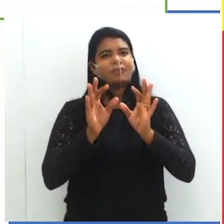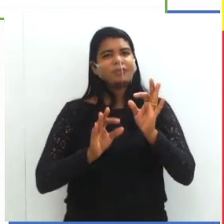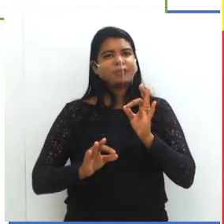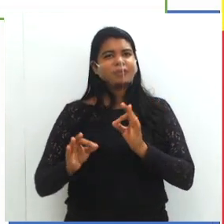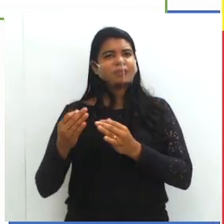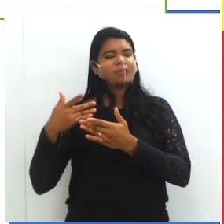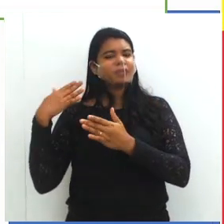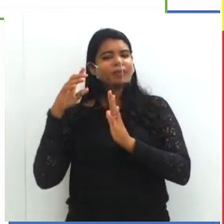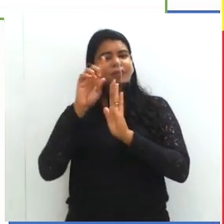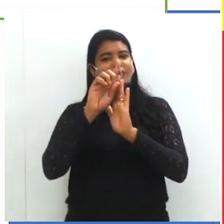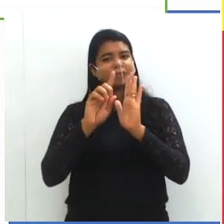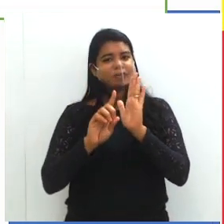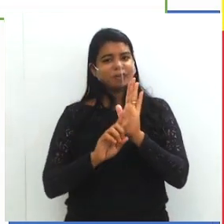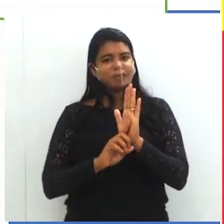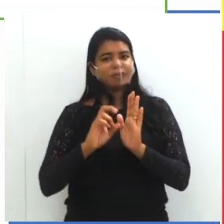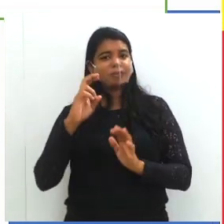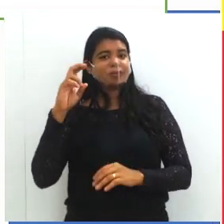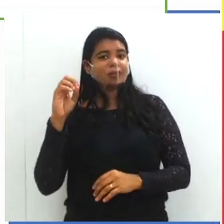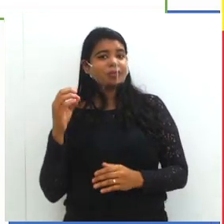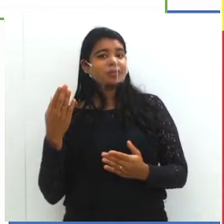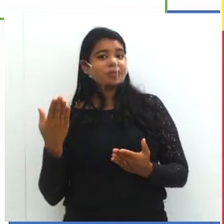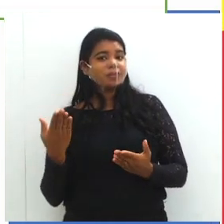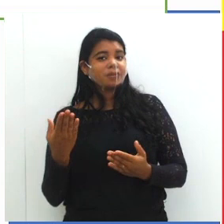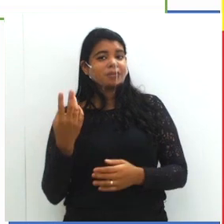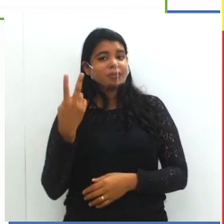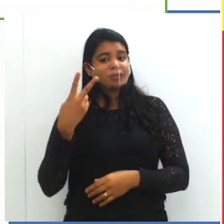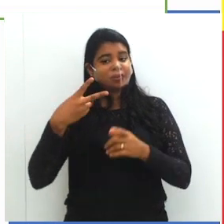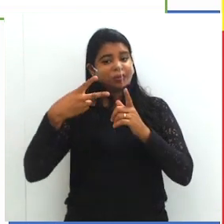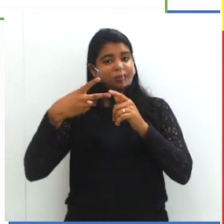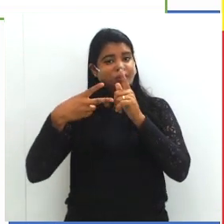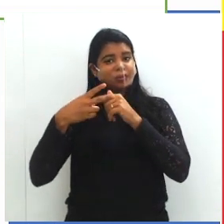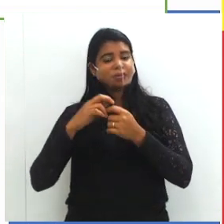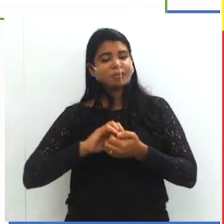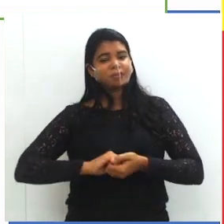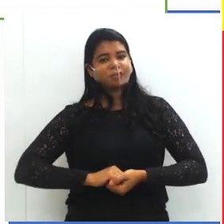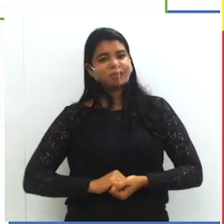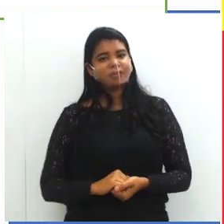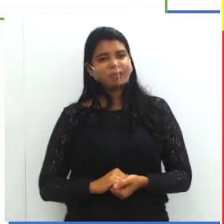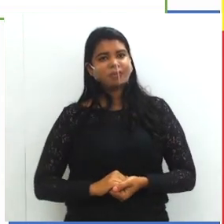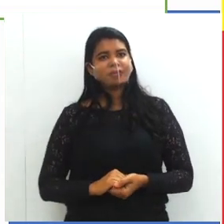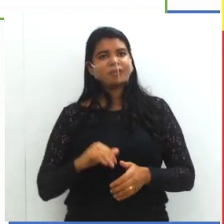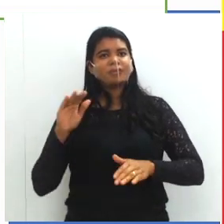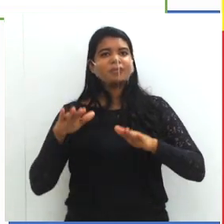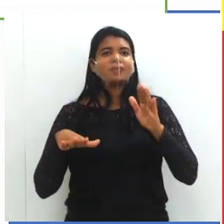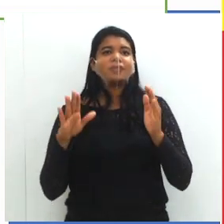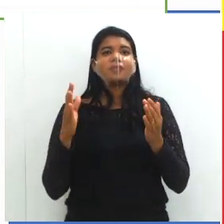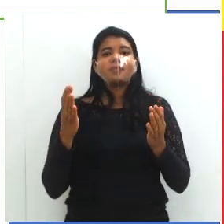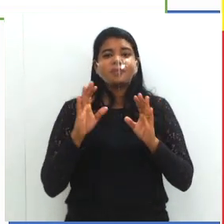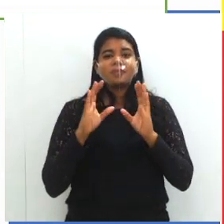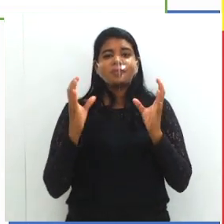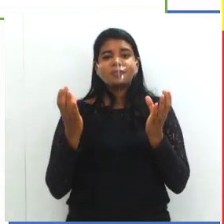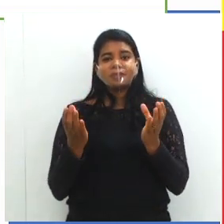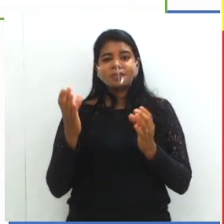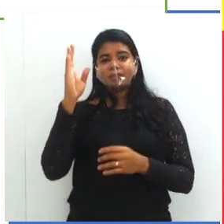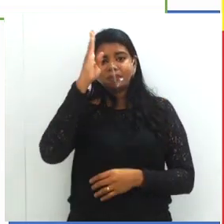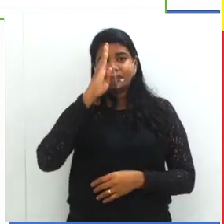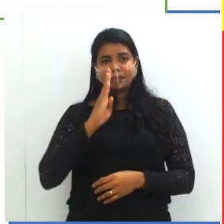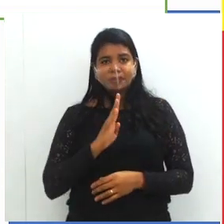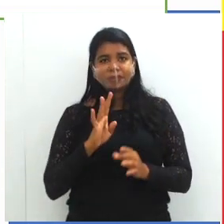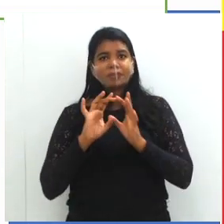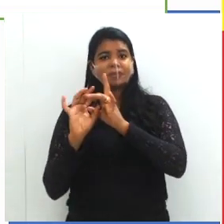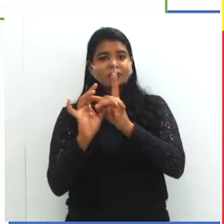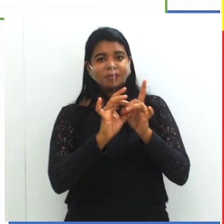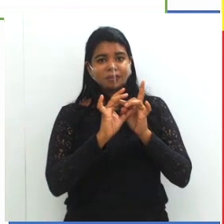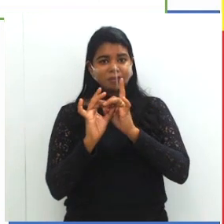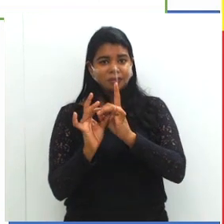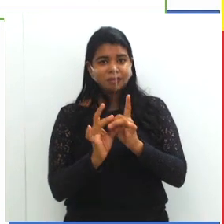remonta à década de 50. Qual é o legado? Há dois legados. Vamos ver. O movimento ecumênico no Brasil, ou seja, de